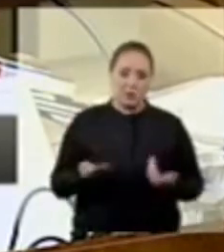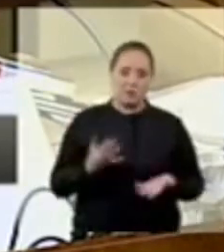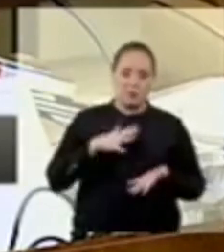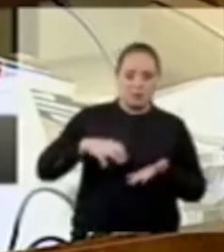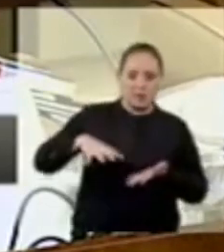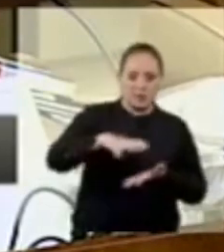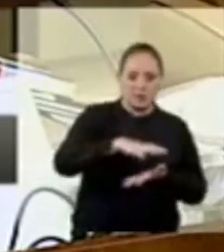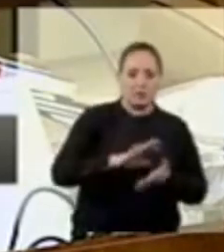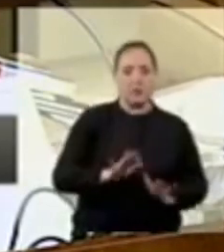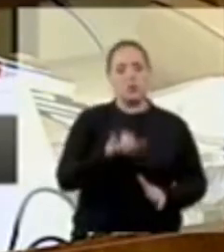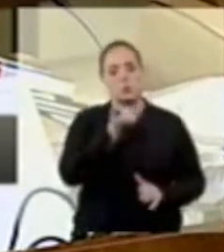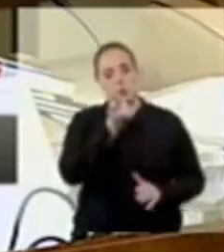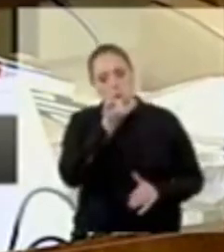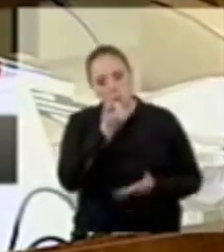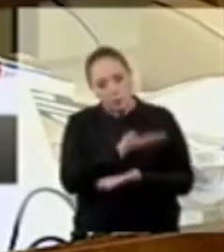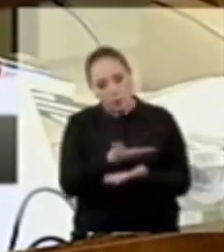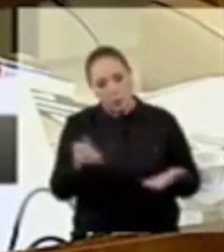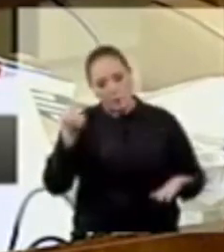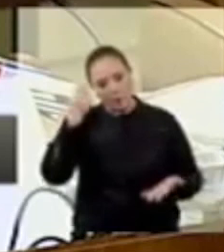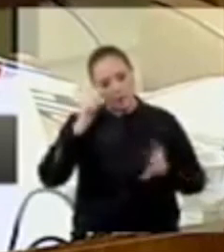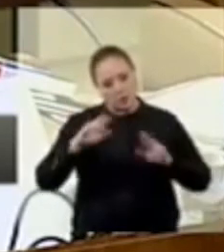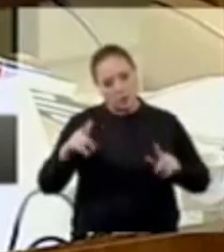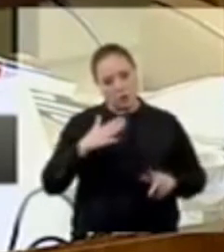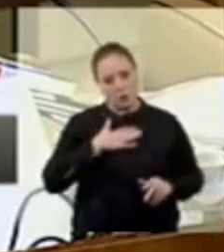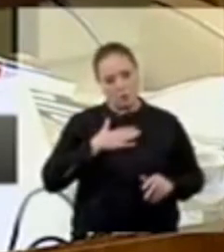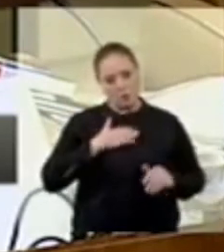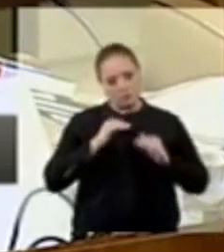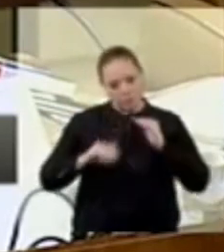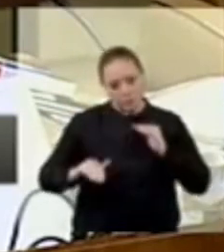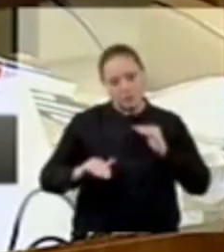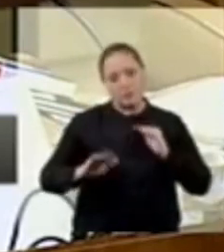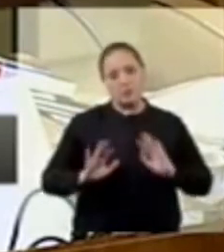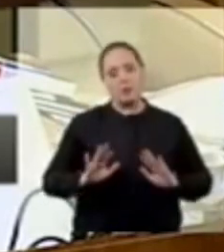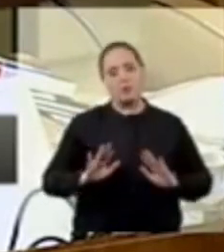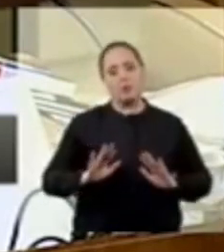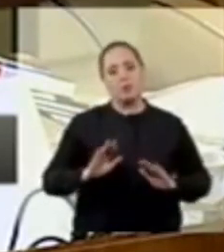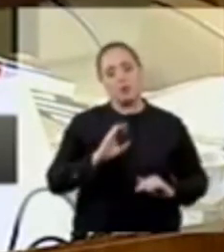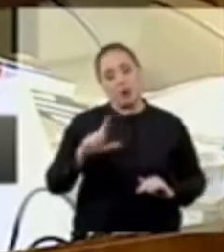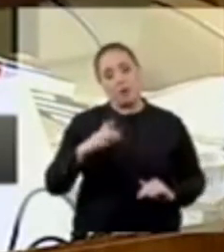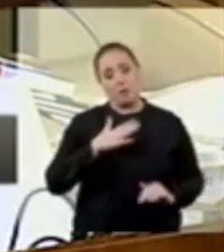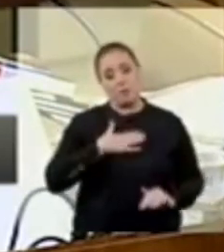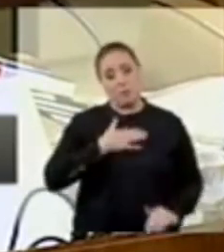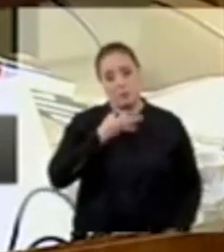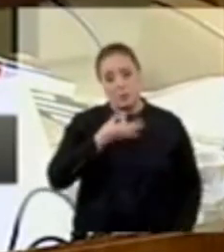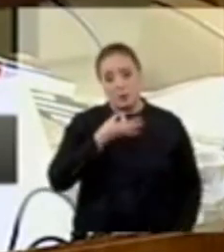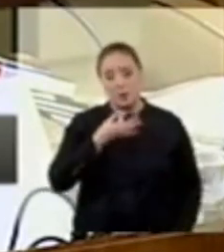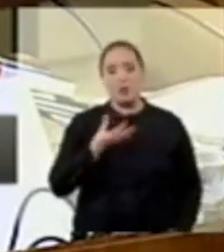todas as vênias a quem pensa diferente com todo o respeito e carinho mesmo é ilógico a meu ver